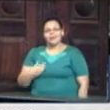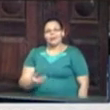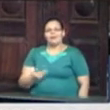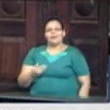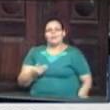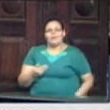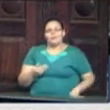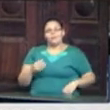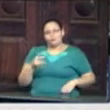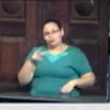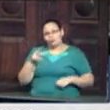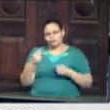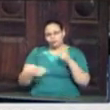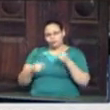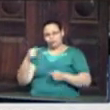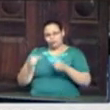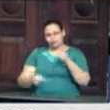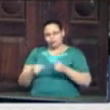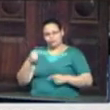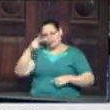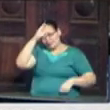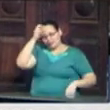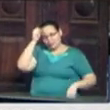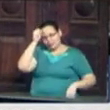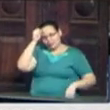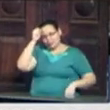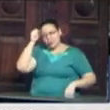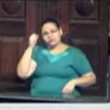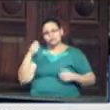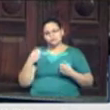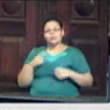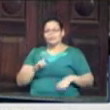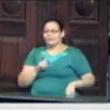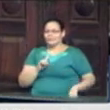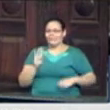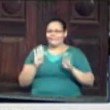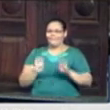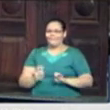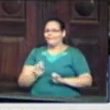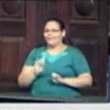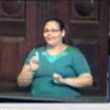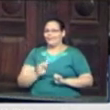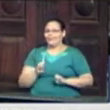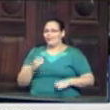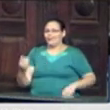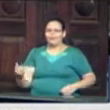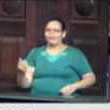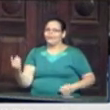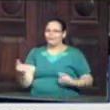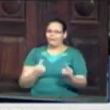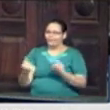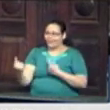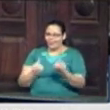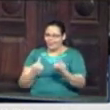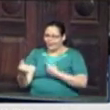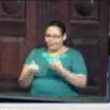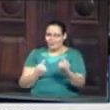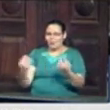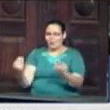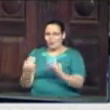E como política pública estruturante, se a segurança pública não for bem, não virão para cá os